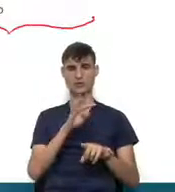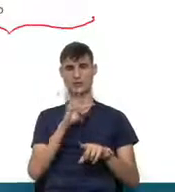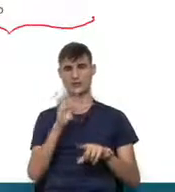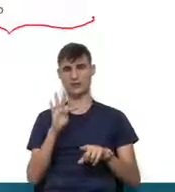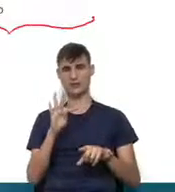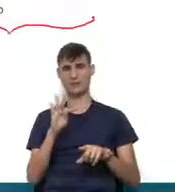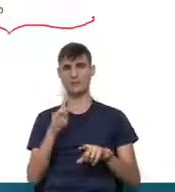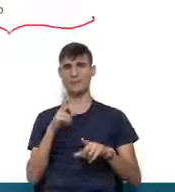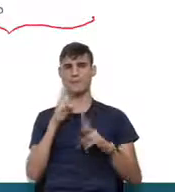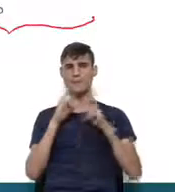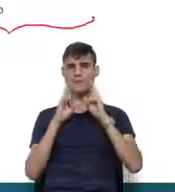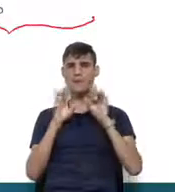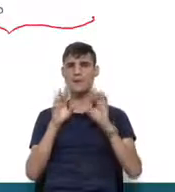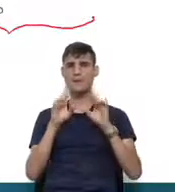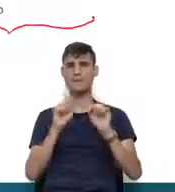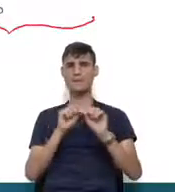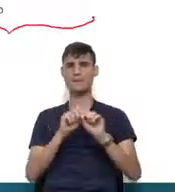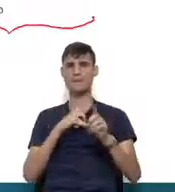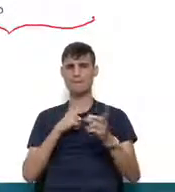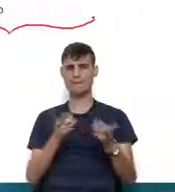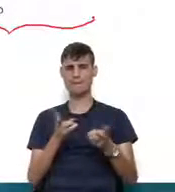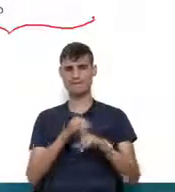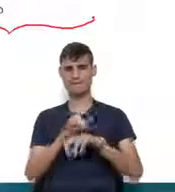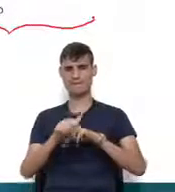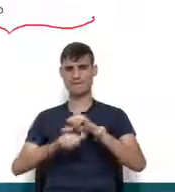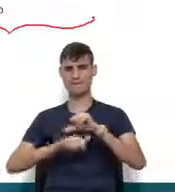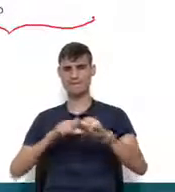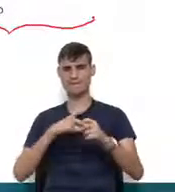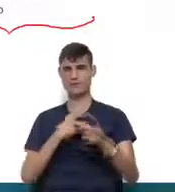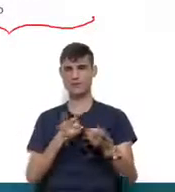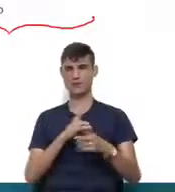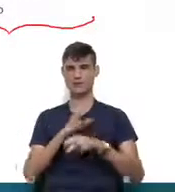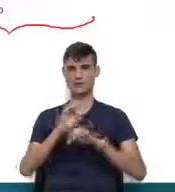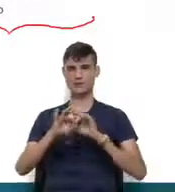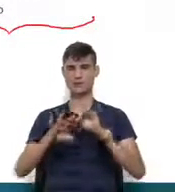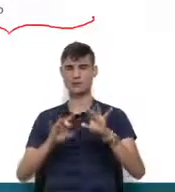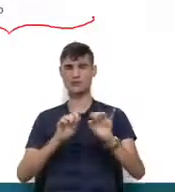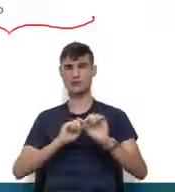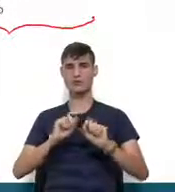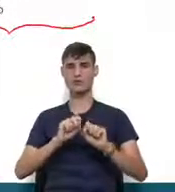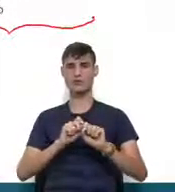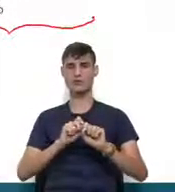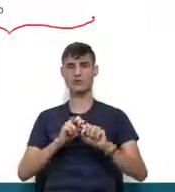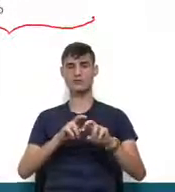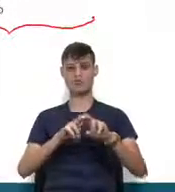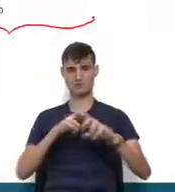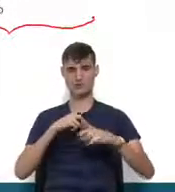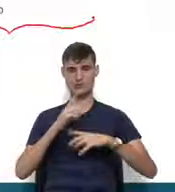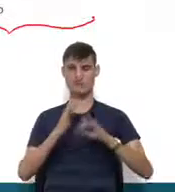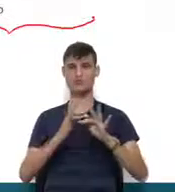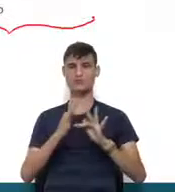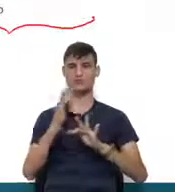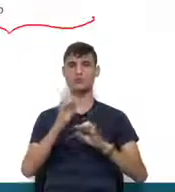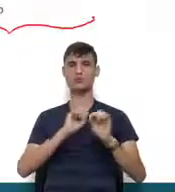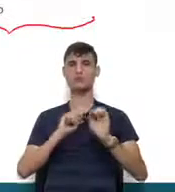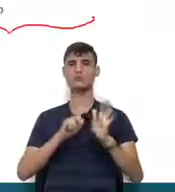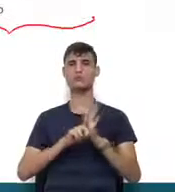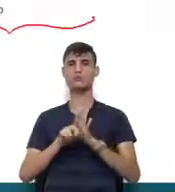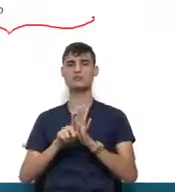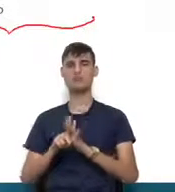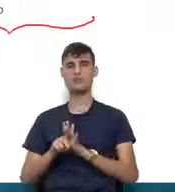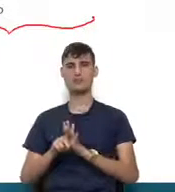T, considerando só que eu estou fazendo essas substituições, trocando as minhas funções. E aí vem o seguinte questionamento.